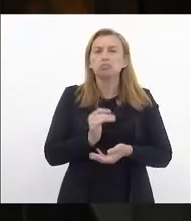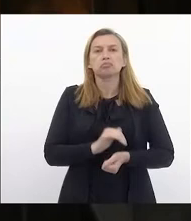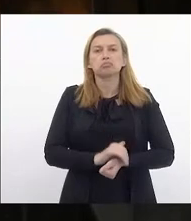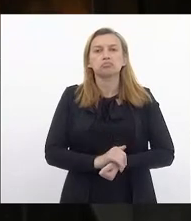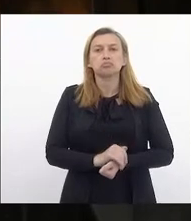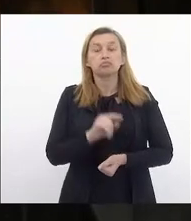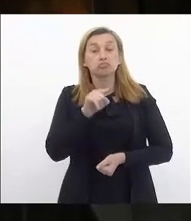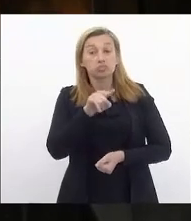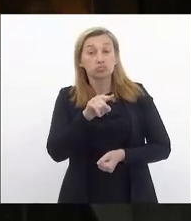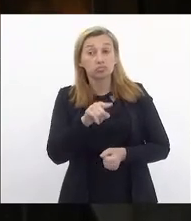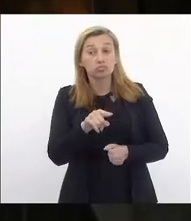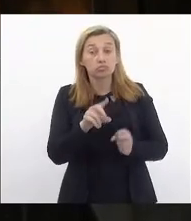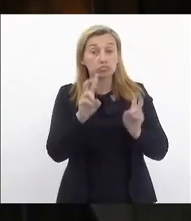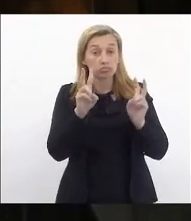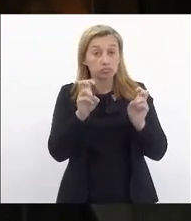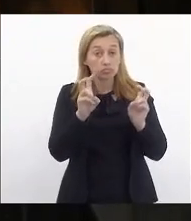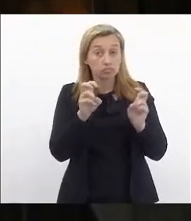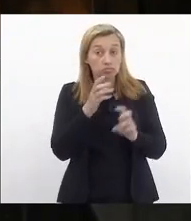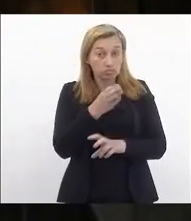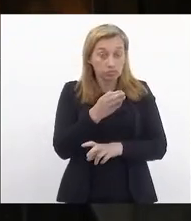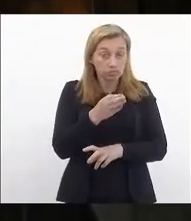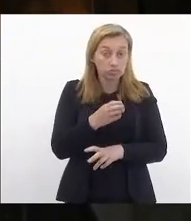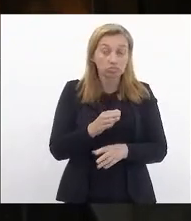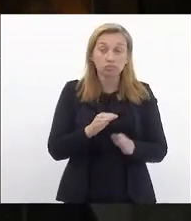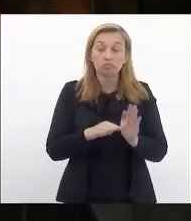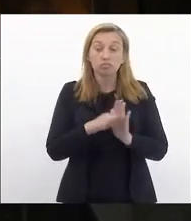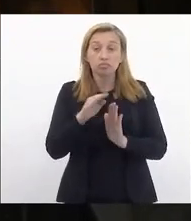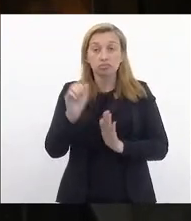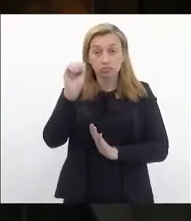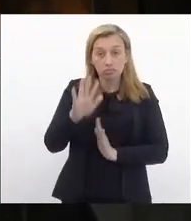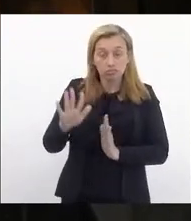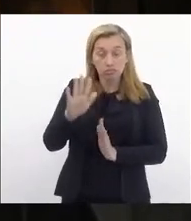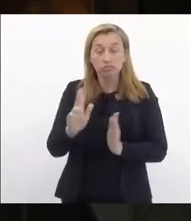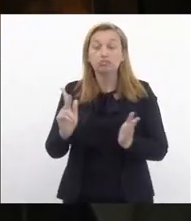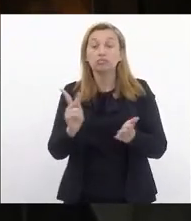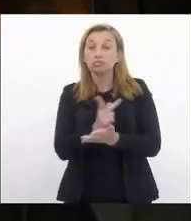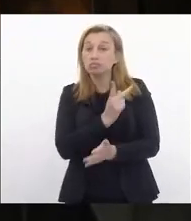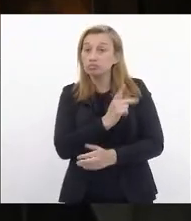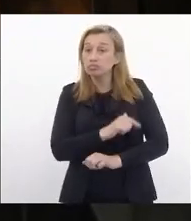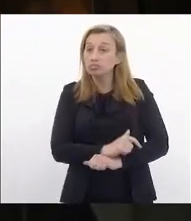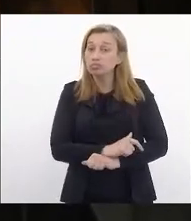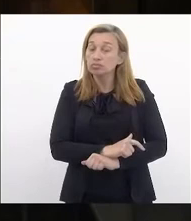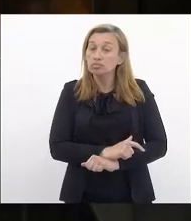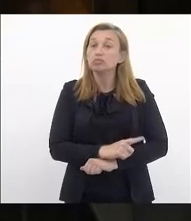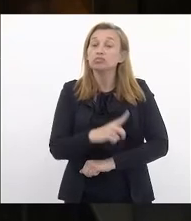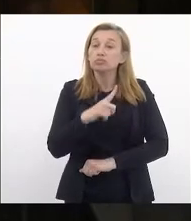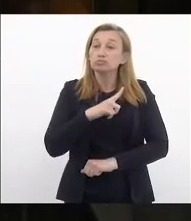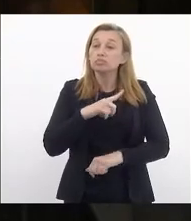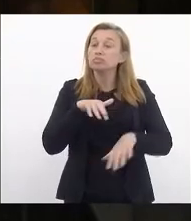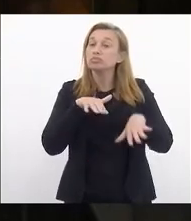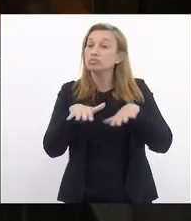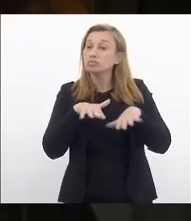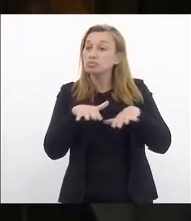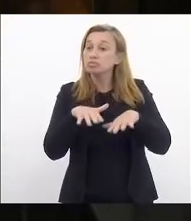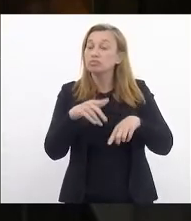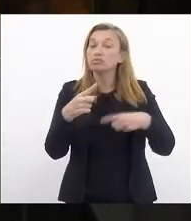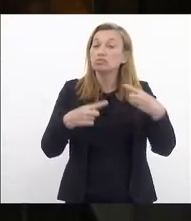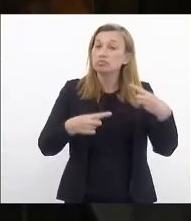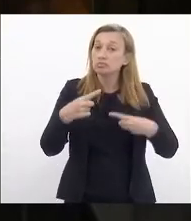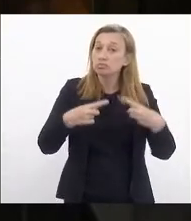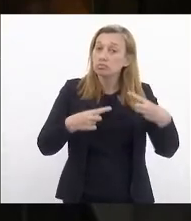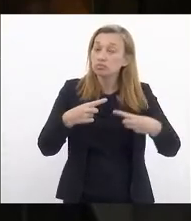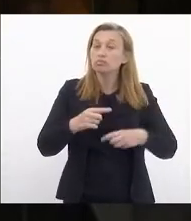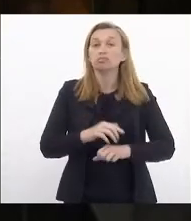esses embargos declaratórios a nível nacional aconteça para que tenha mobilização política